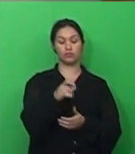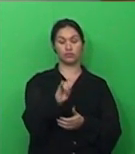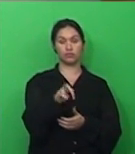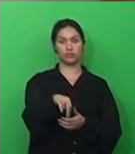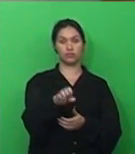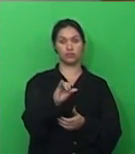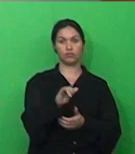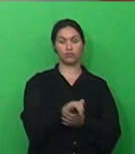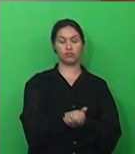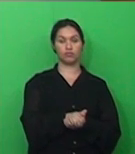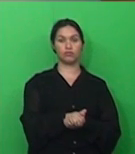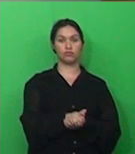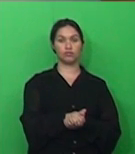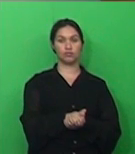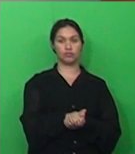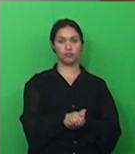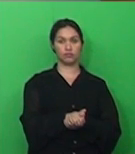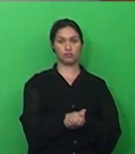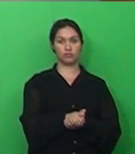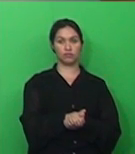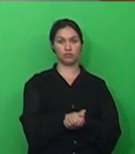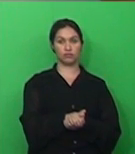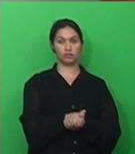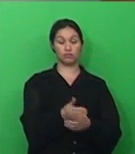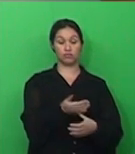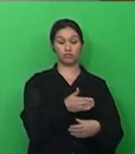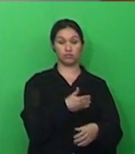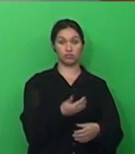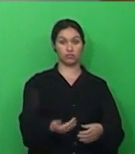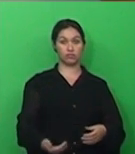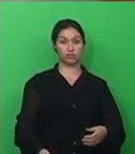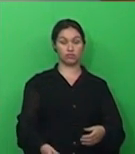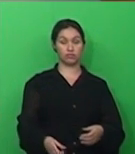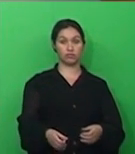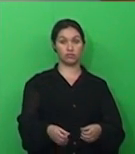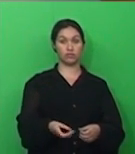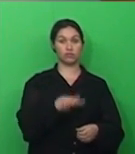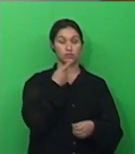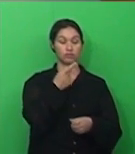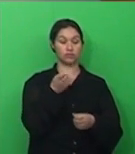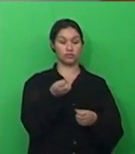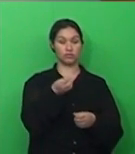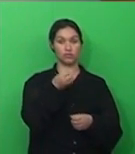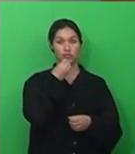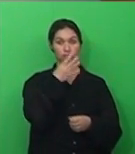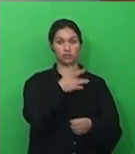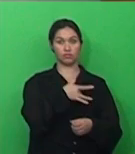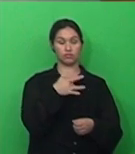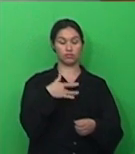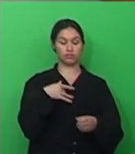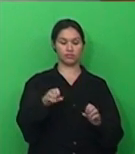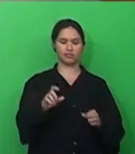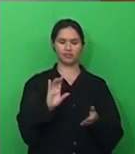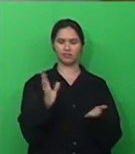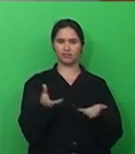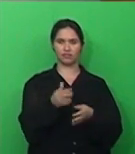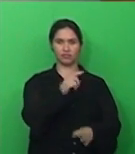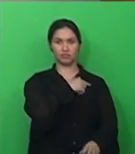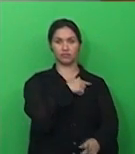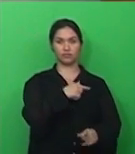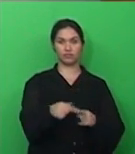mãos, e parece que ao mesmo tempo que o governo prega por uma bela saúde e veta um